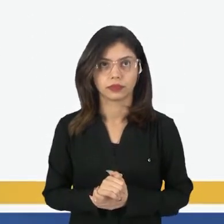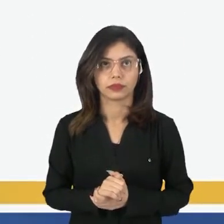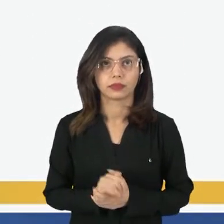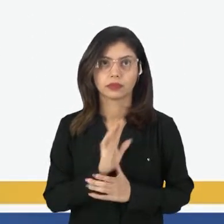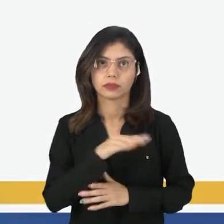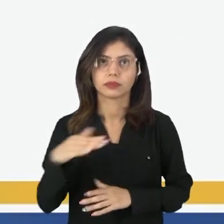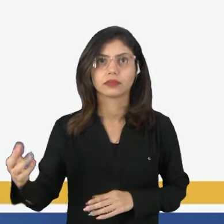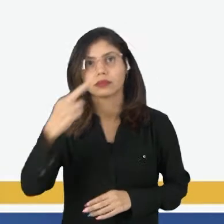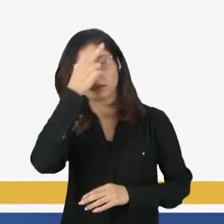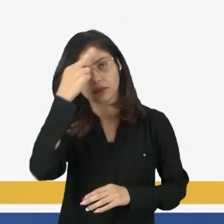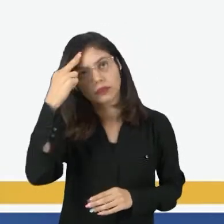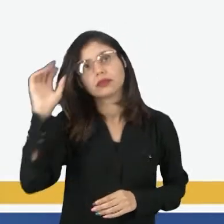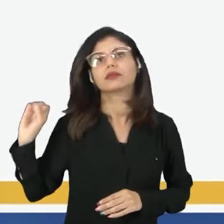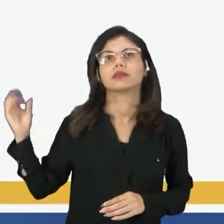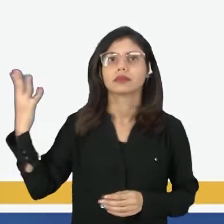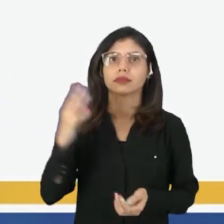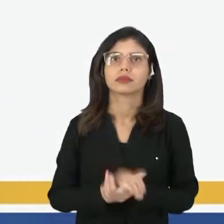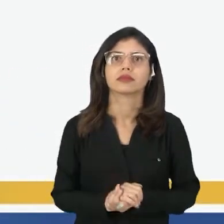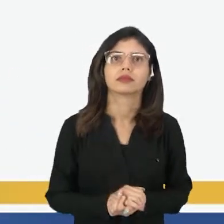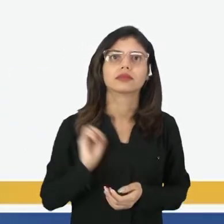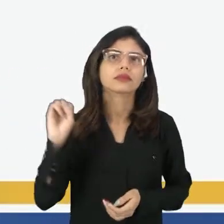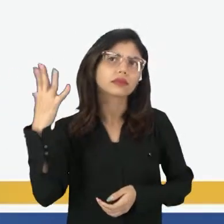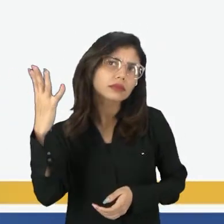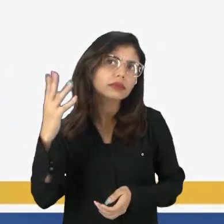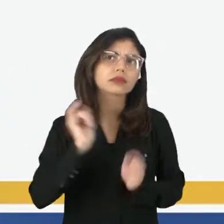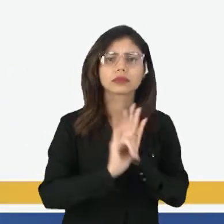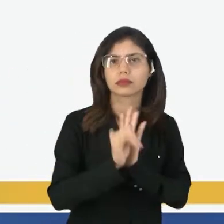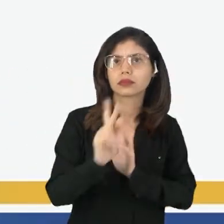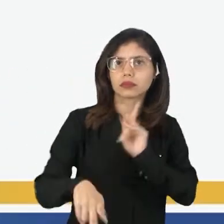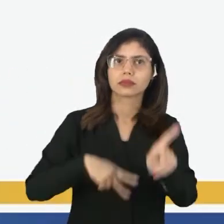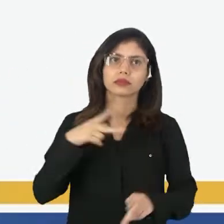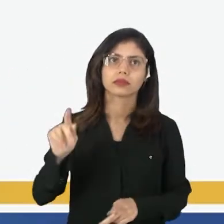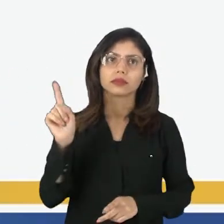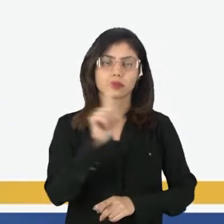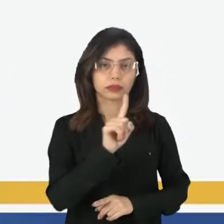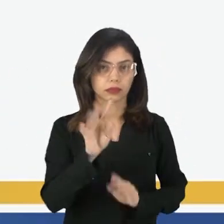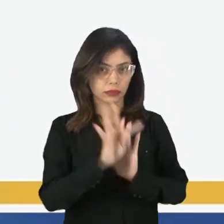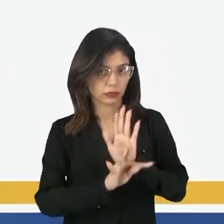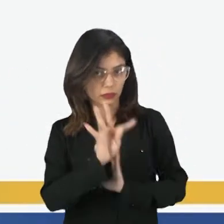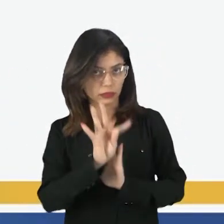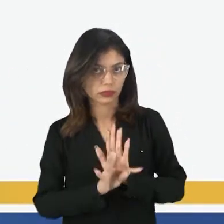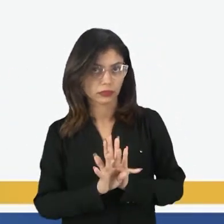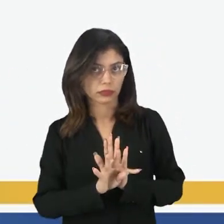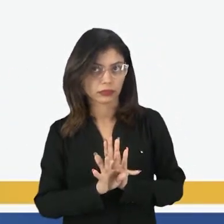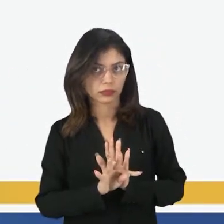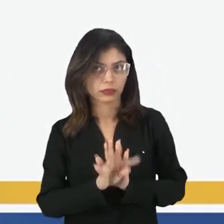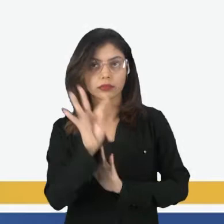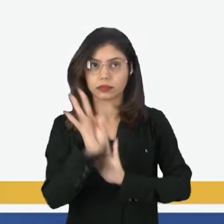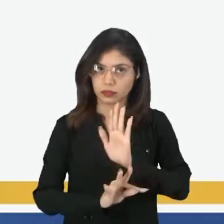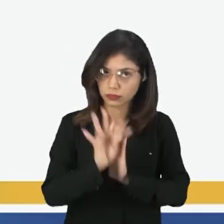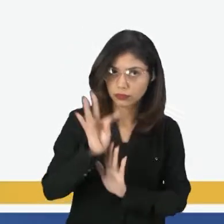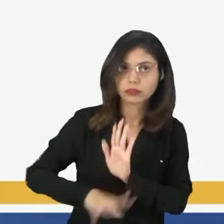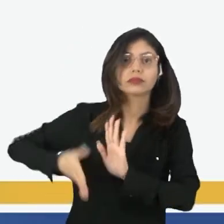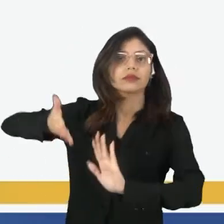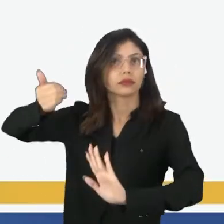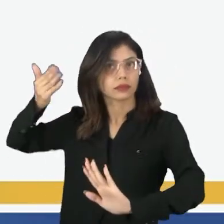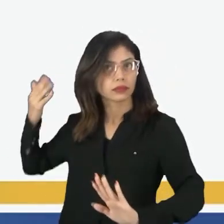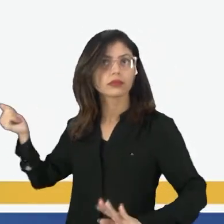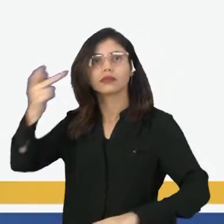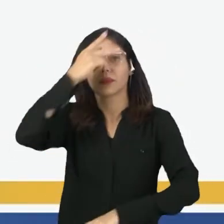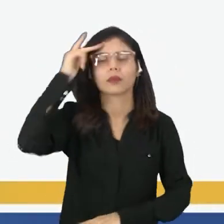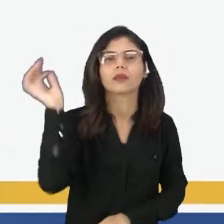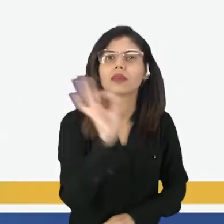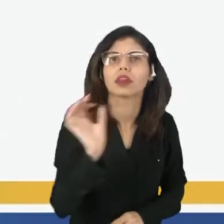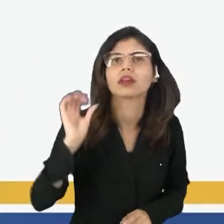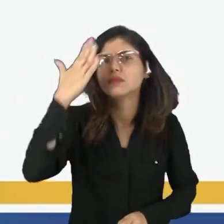Tempo, ó, é quando a história acontece. No caso de contos populares, são textos antigos e que